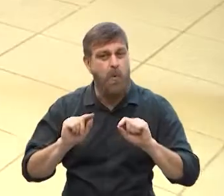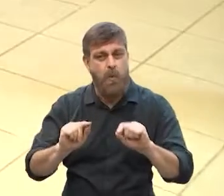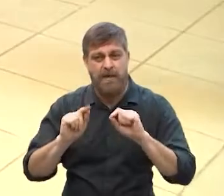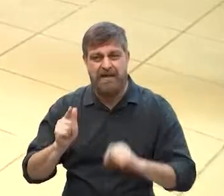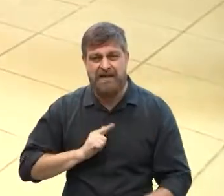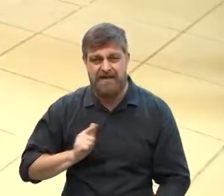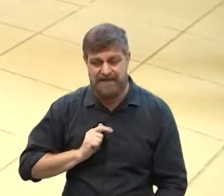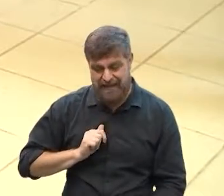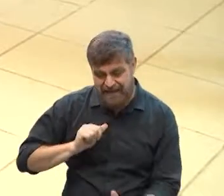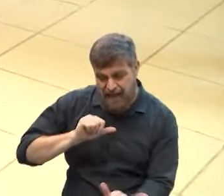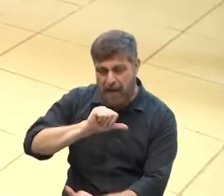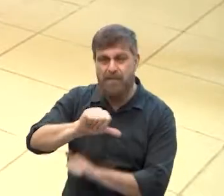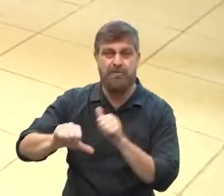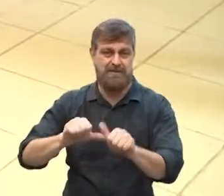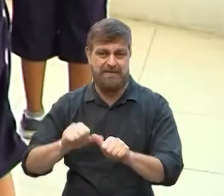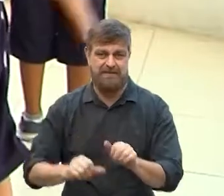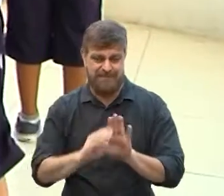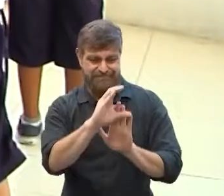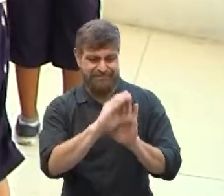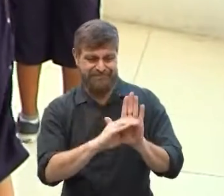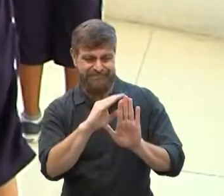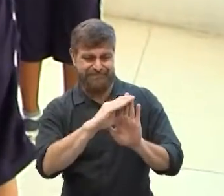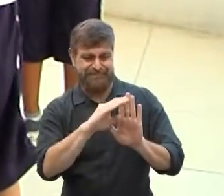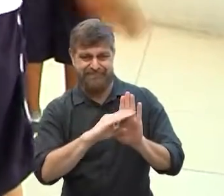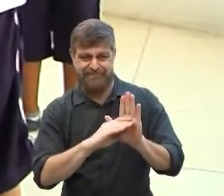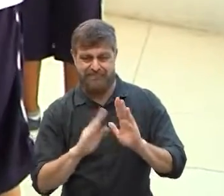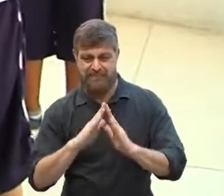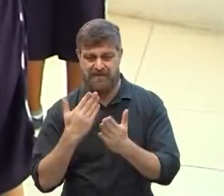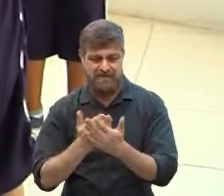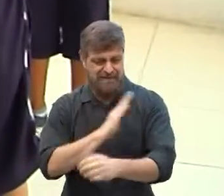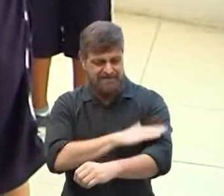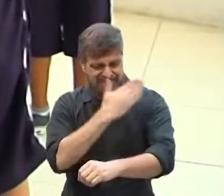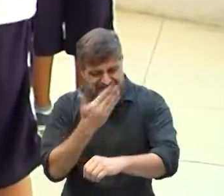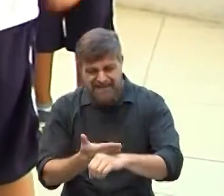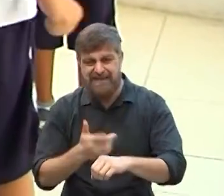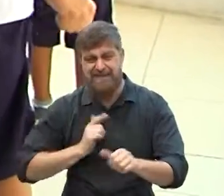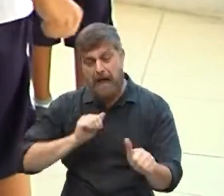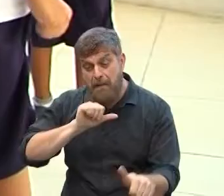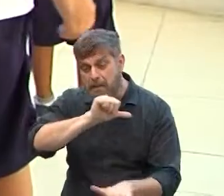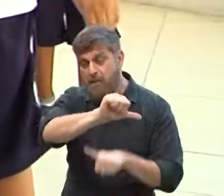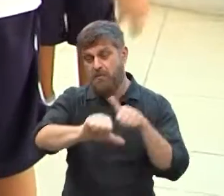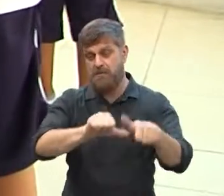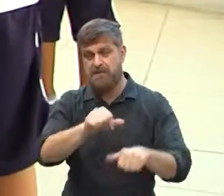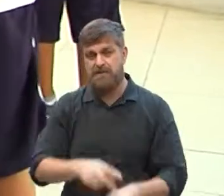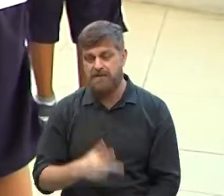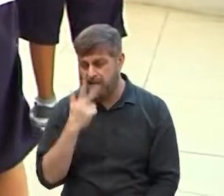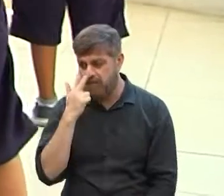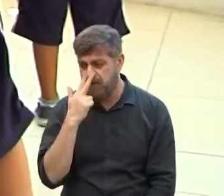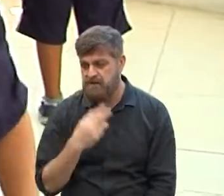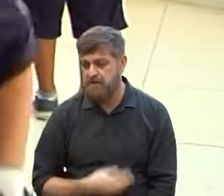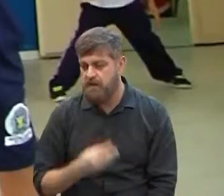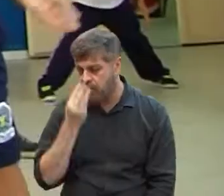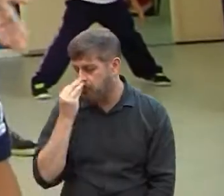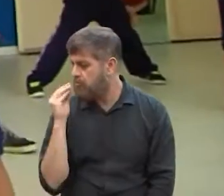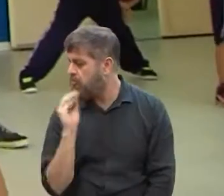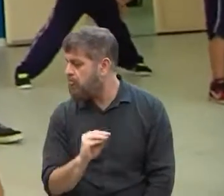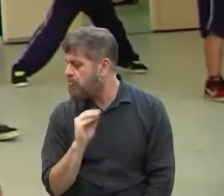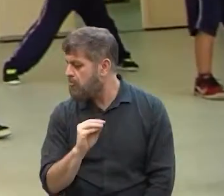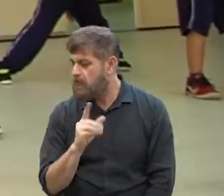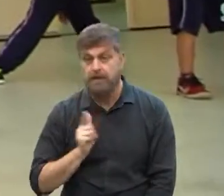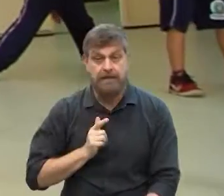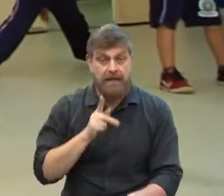está havendo um processo de mudança no currículo, no processo também de discussão, que está ignorando a opinião de